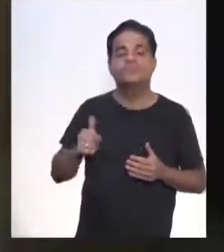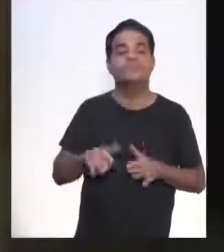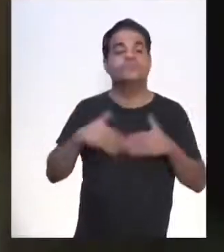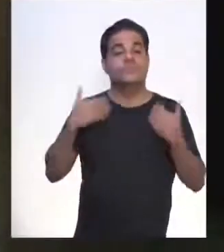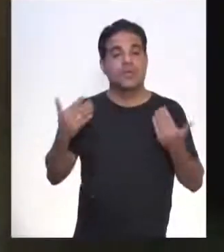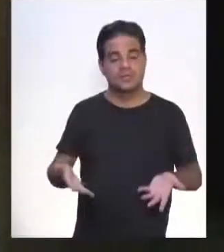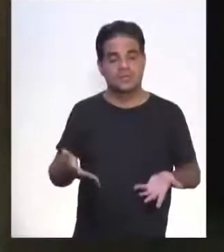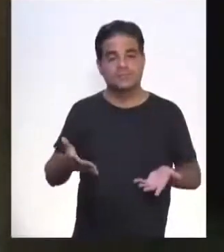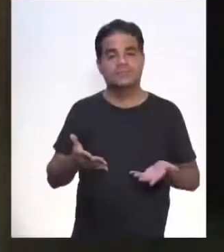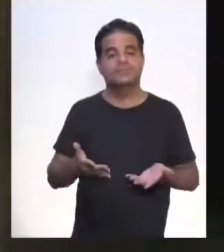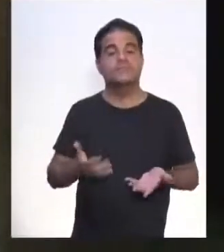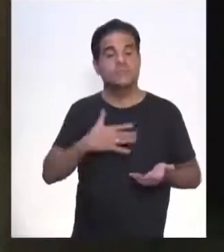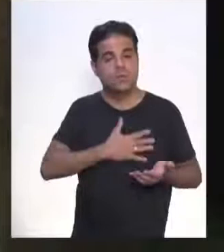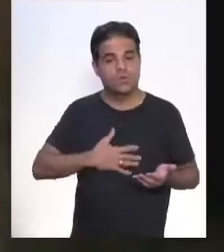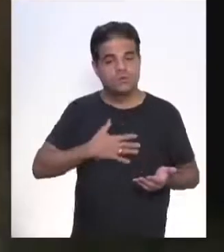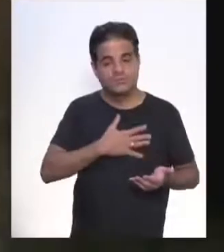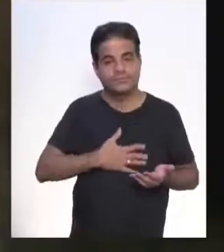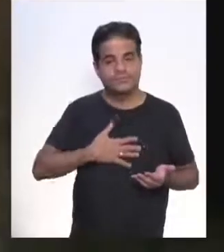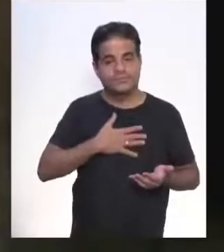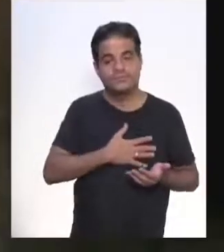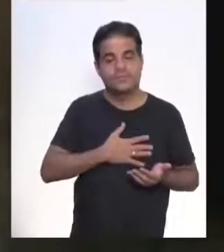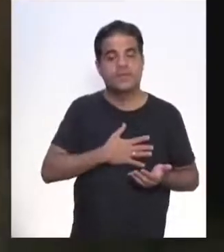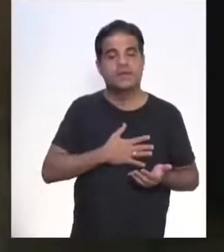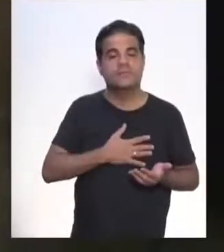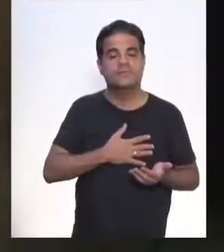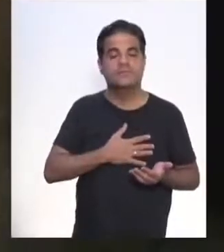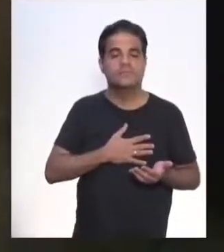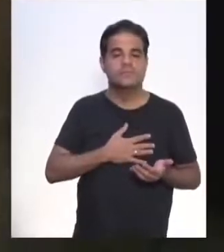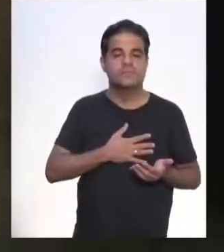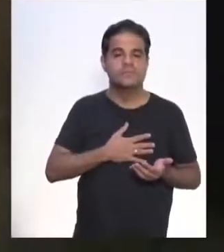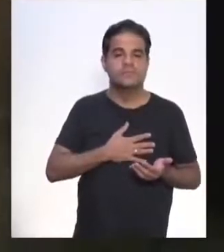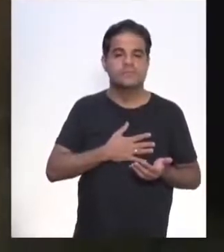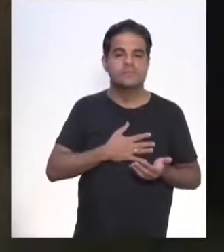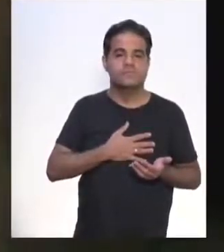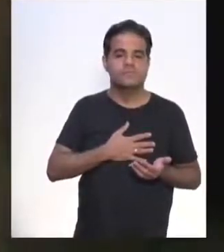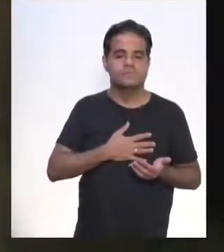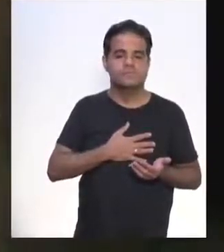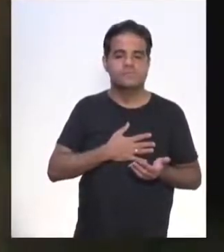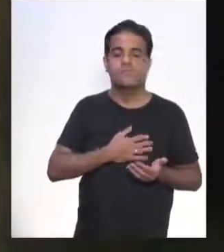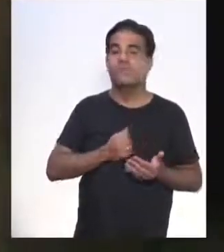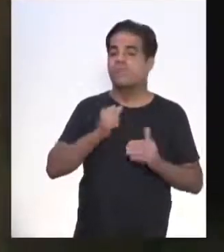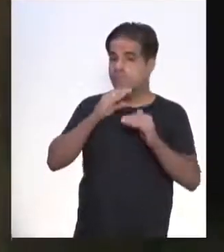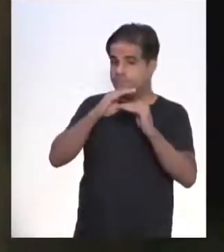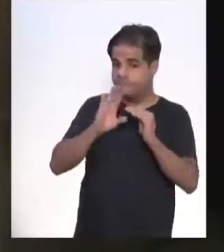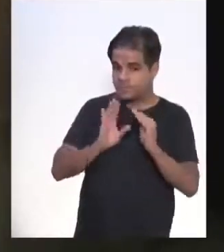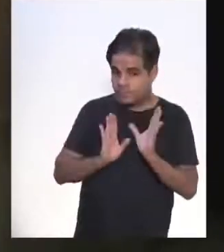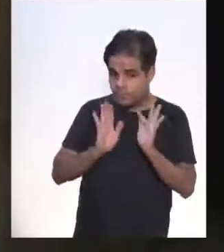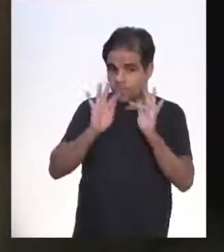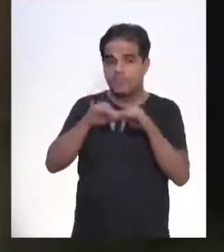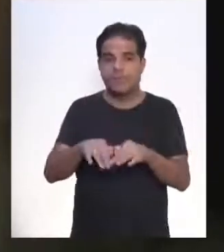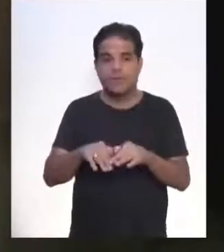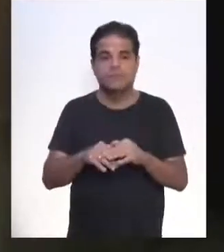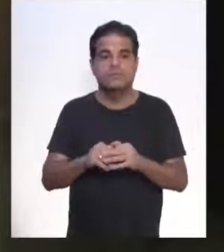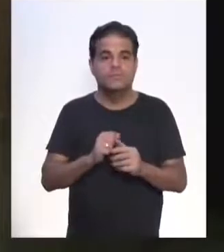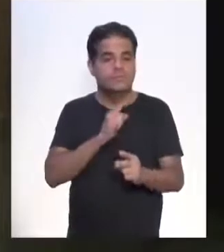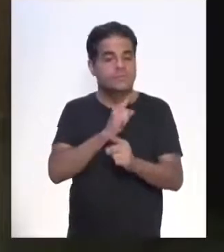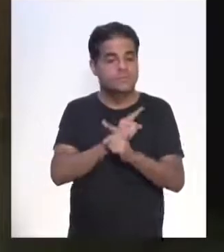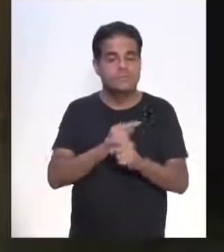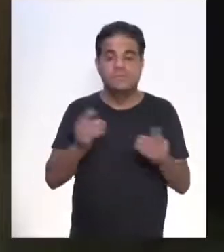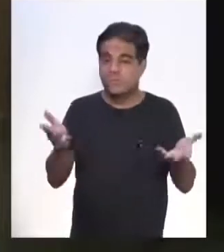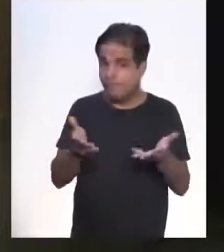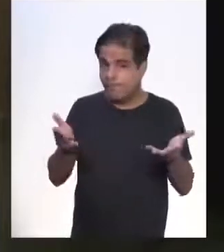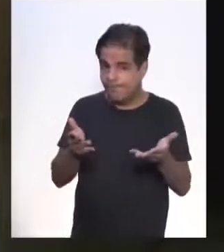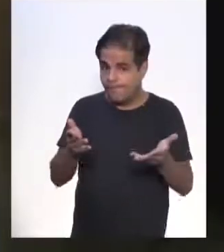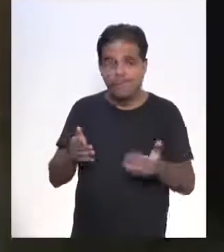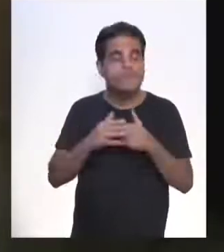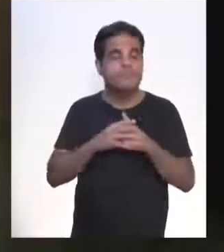Aí, pessoal, eu gostaria então de ir me encaminhando, né, para o final do nosso encontro de